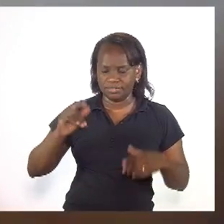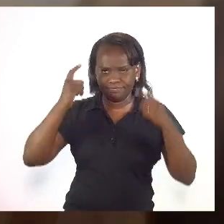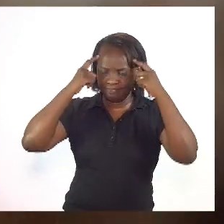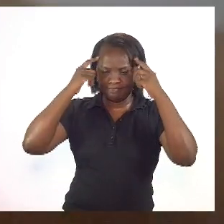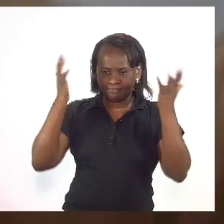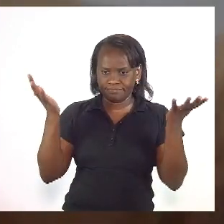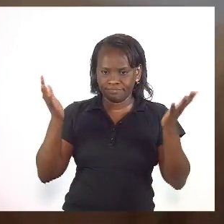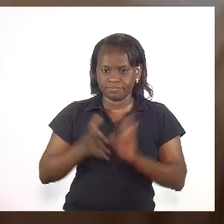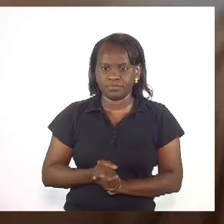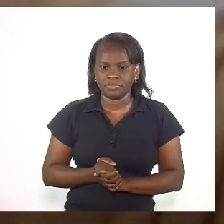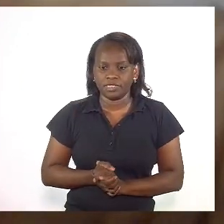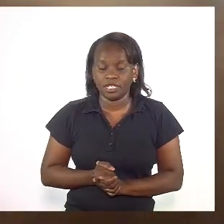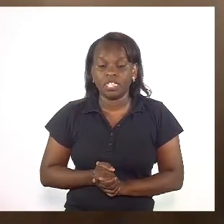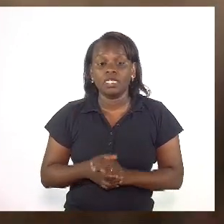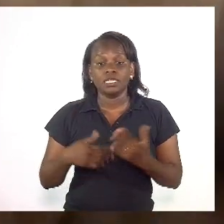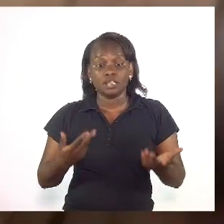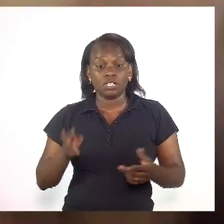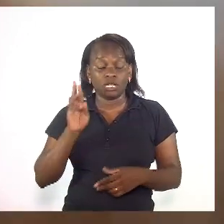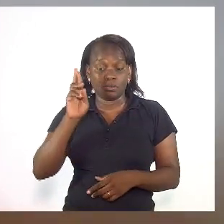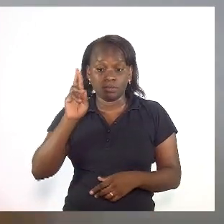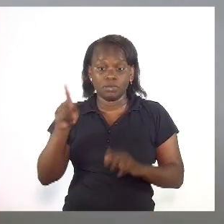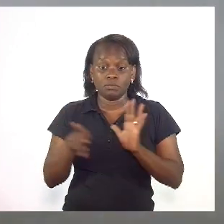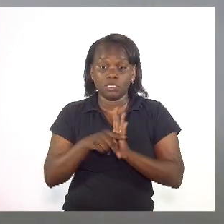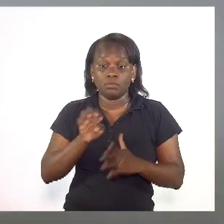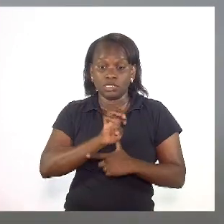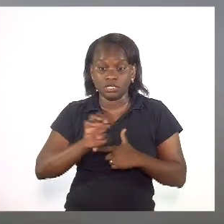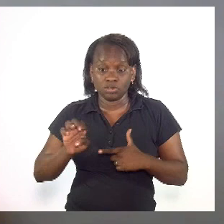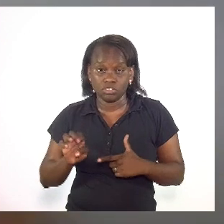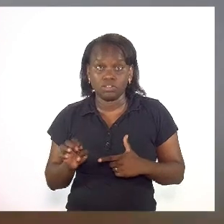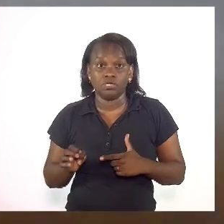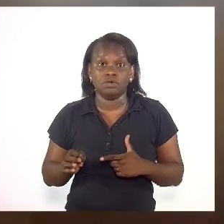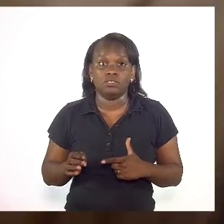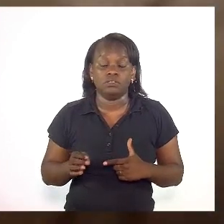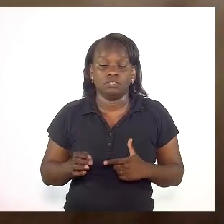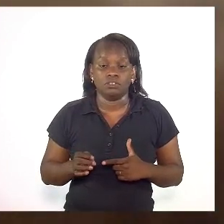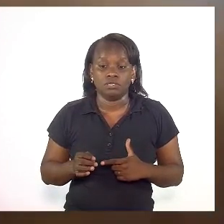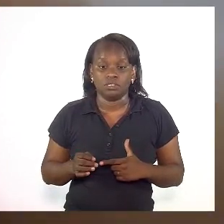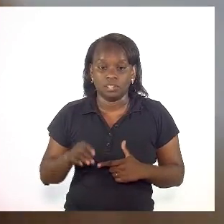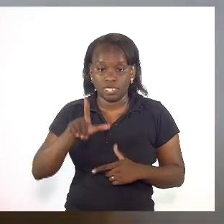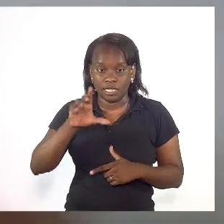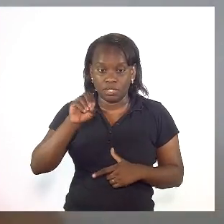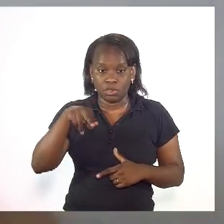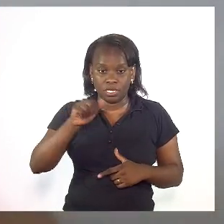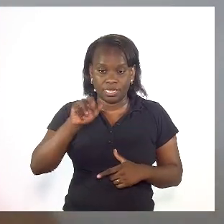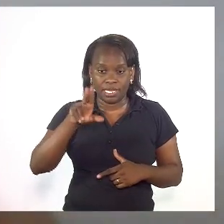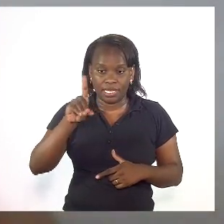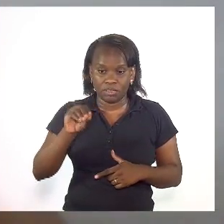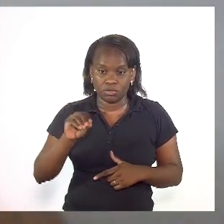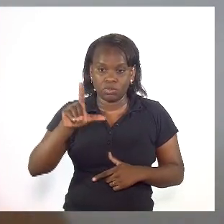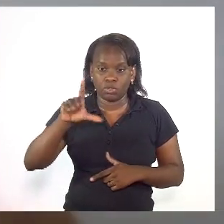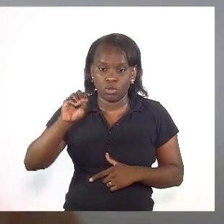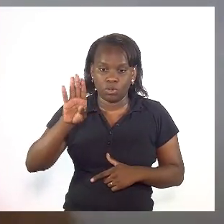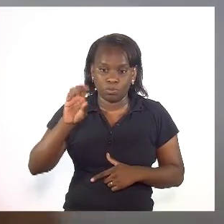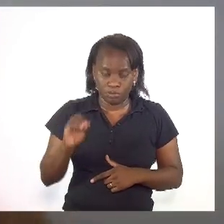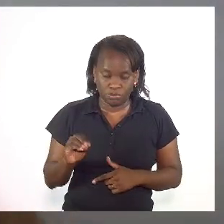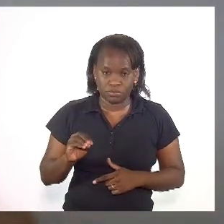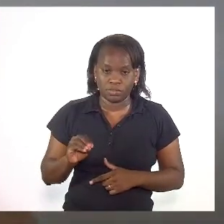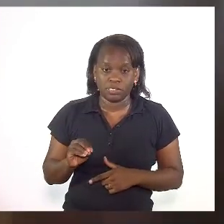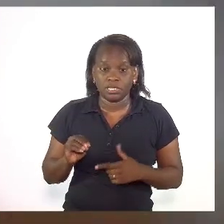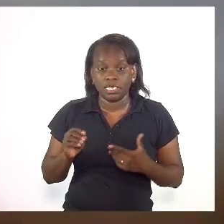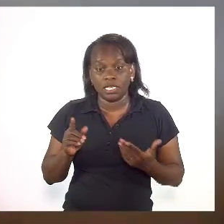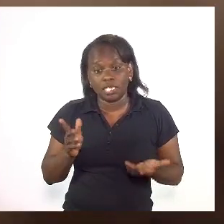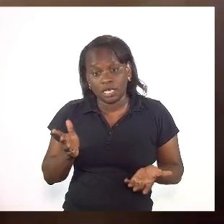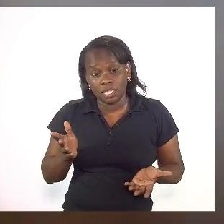O representante do Poder Executivo, Leonardo Lobo,